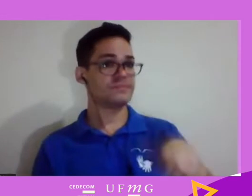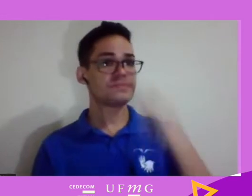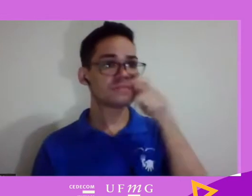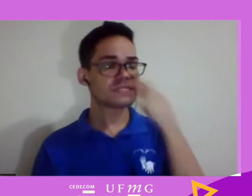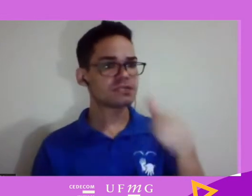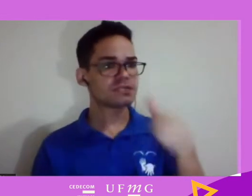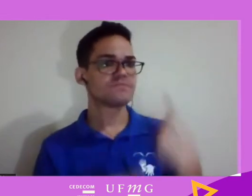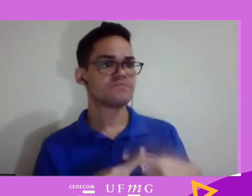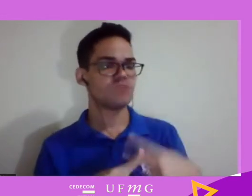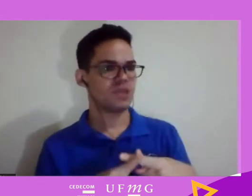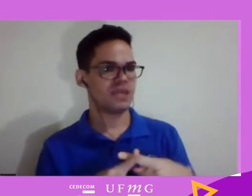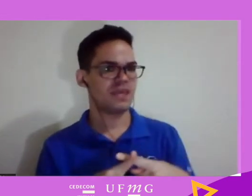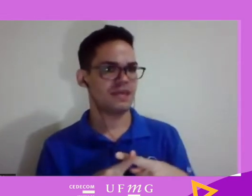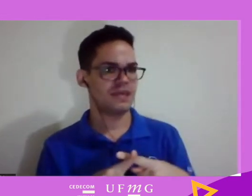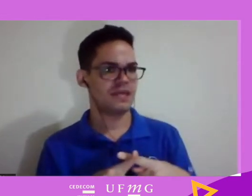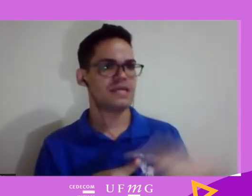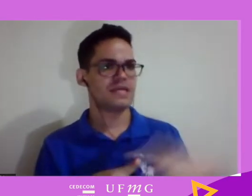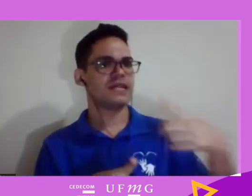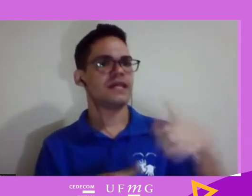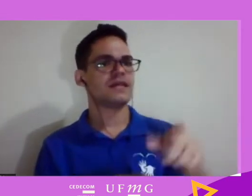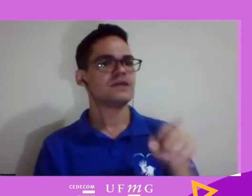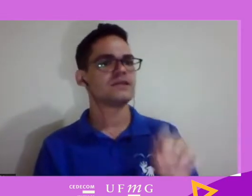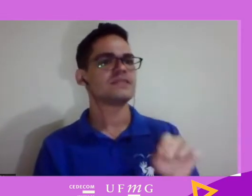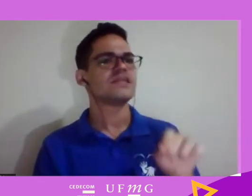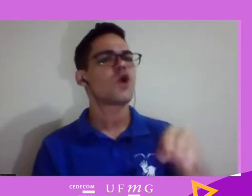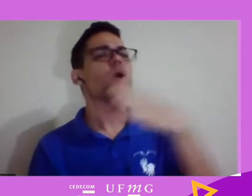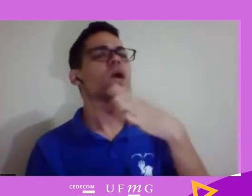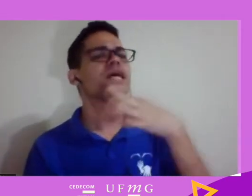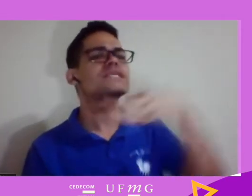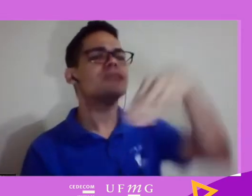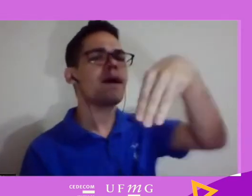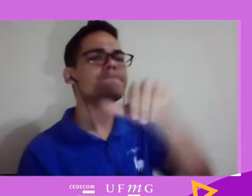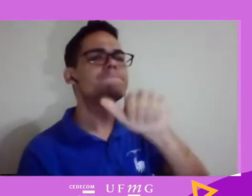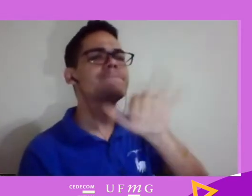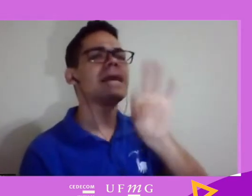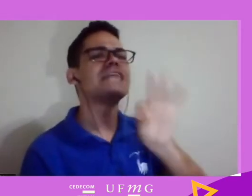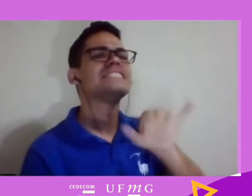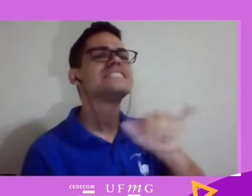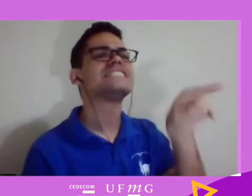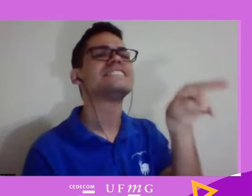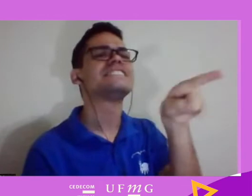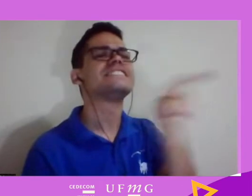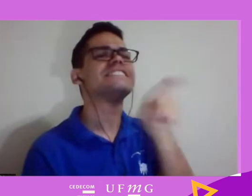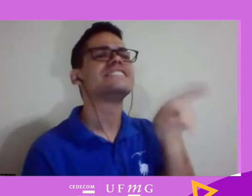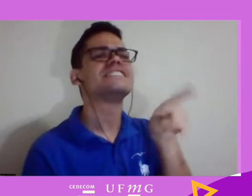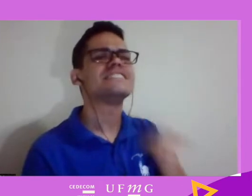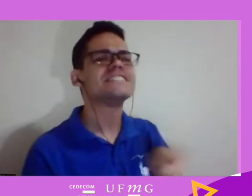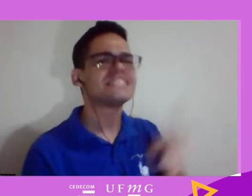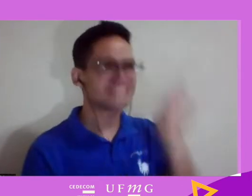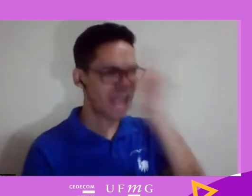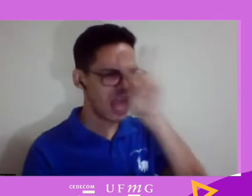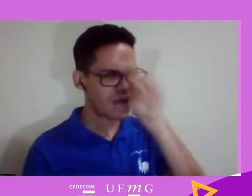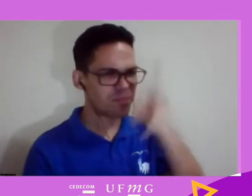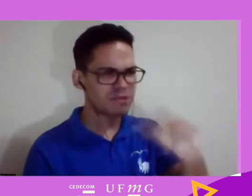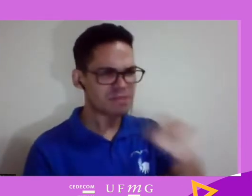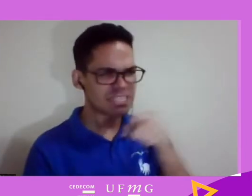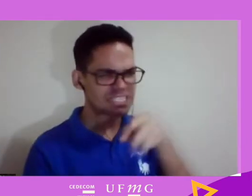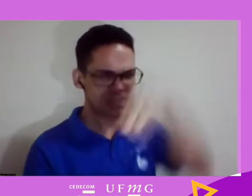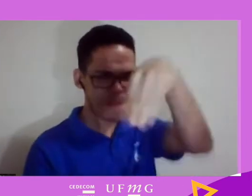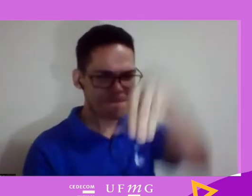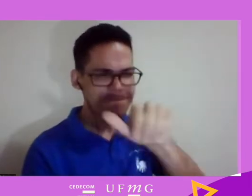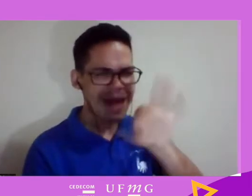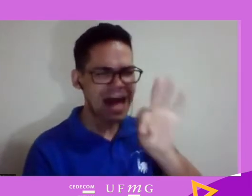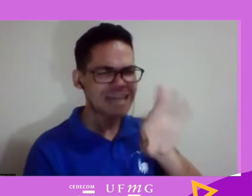Matrix, né? Blade Runner. Os replicantes de Blade Runner são os bots de hoje. Né? Então, eles conseguem